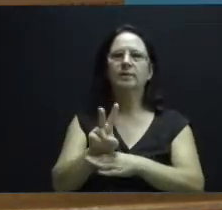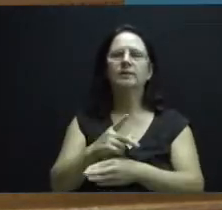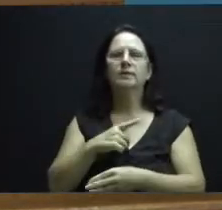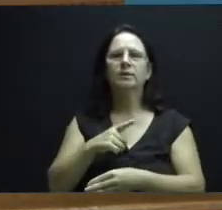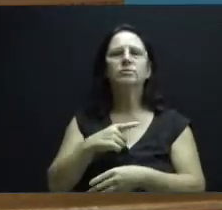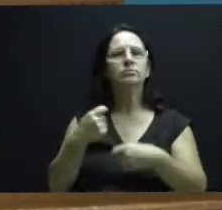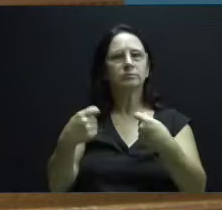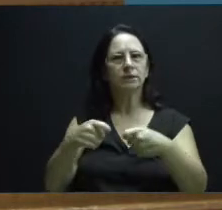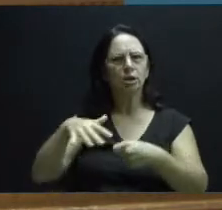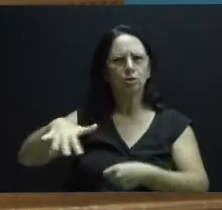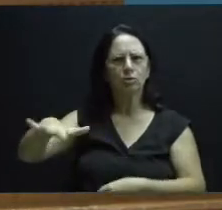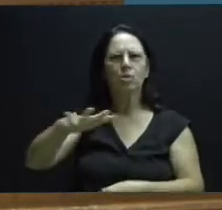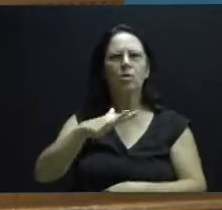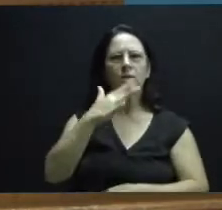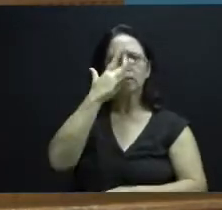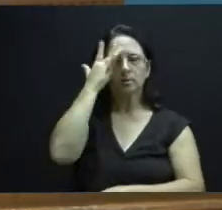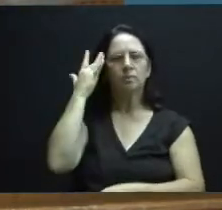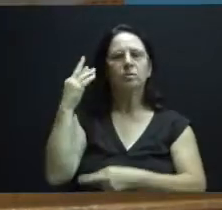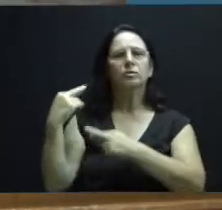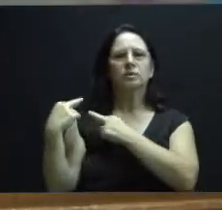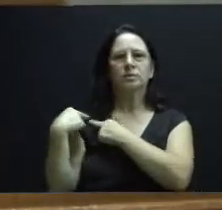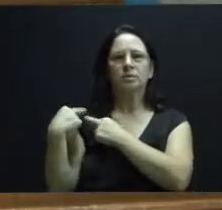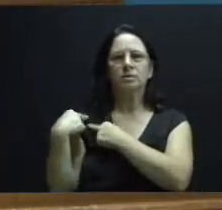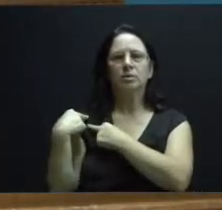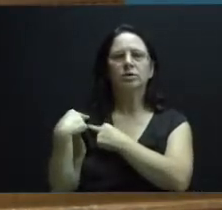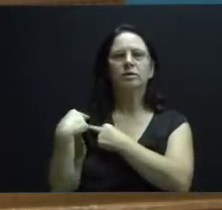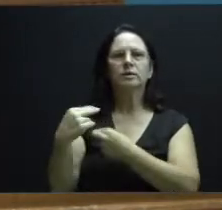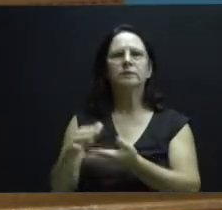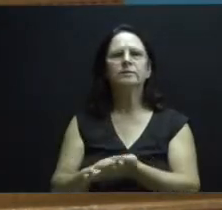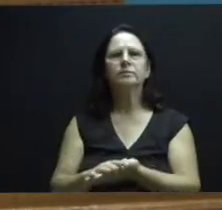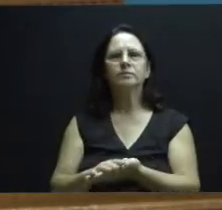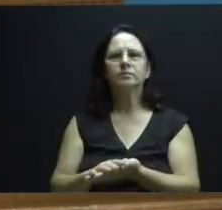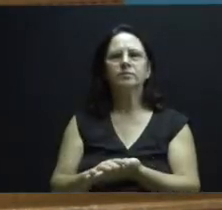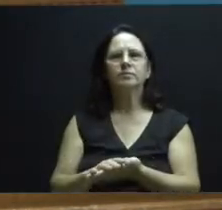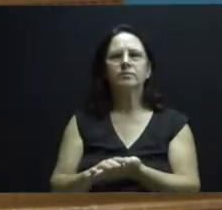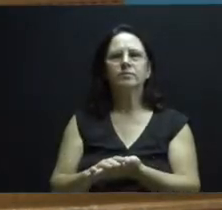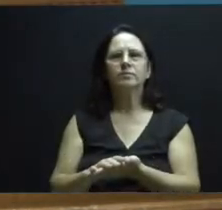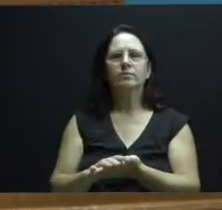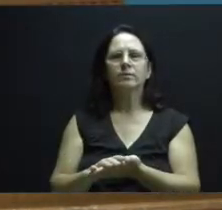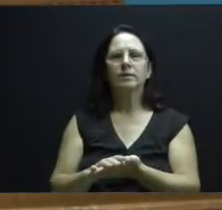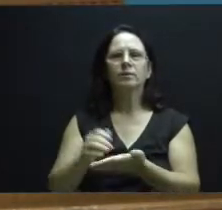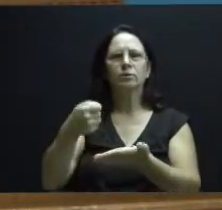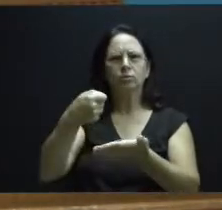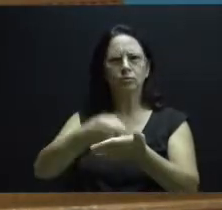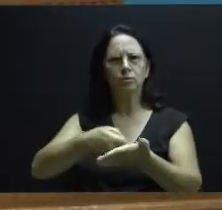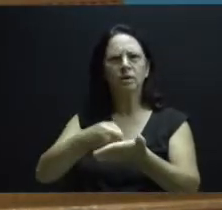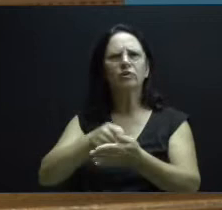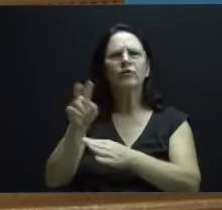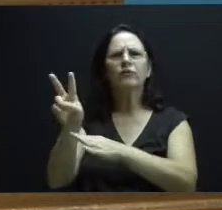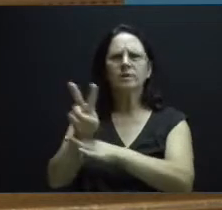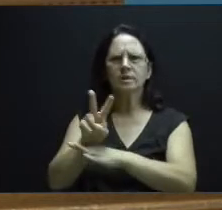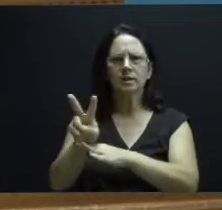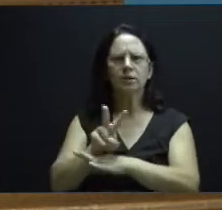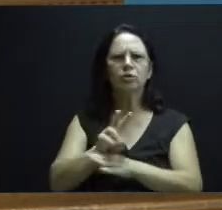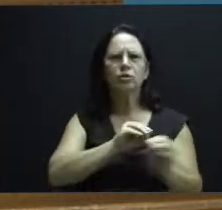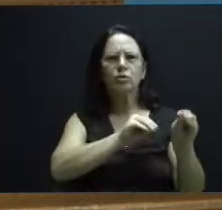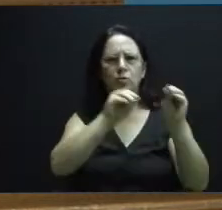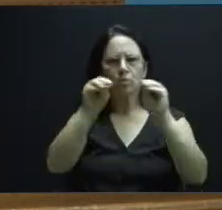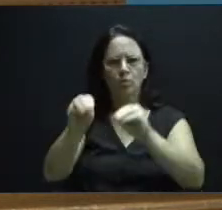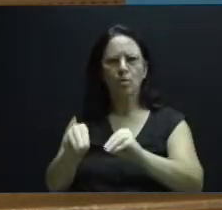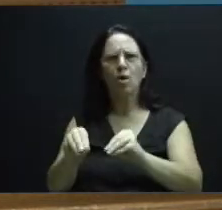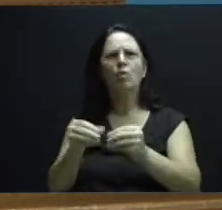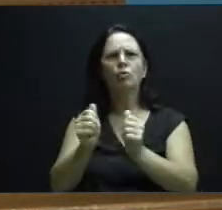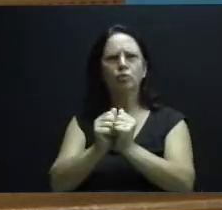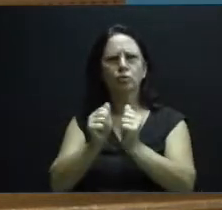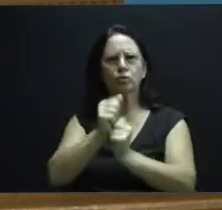poder está acompanhando buscando as informações e efetuando as fiscalizações necessárias indo inclusive no local com o corpo técnico